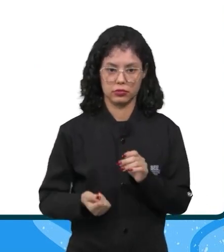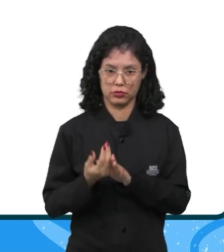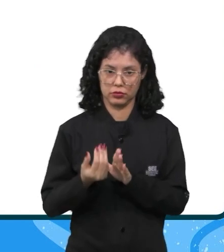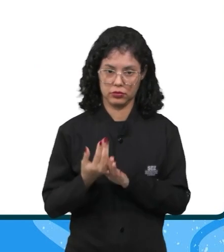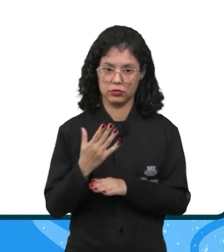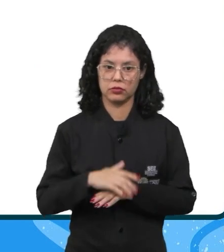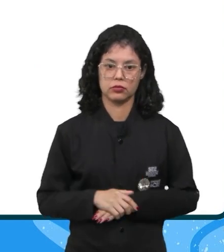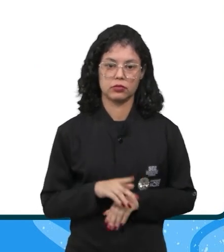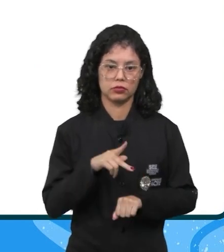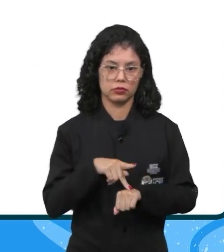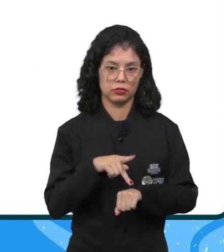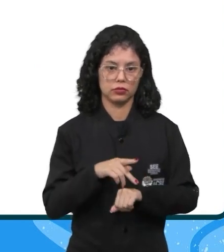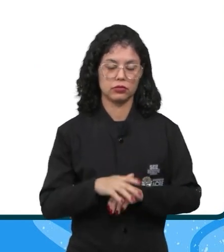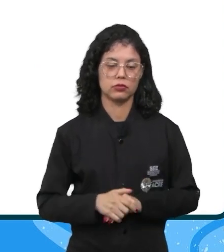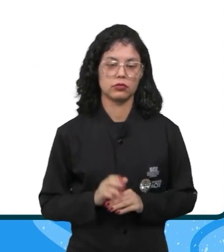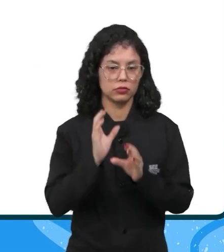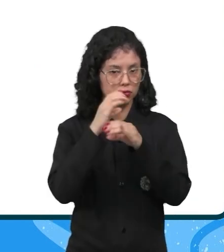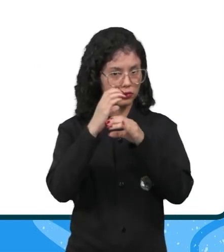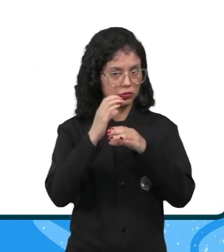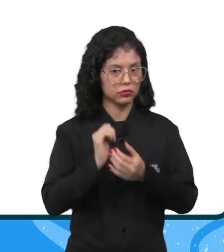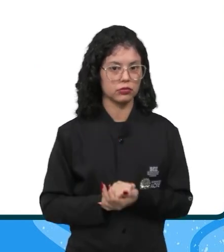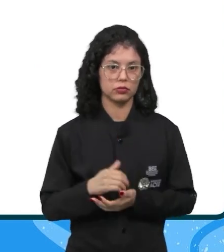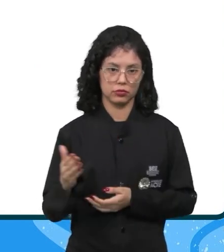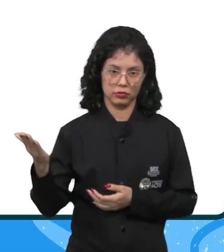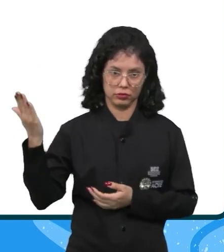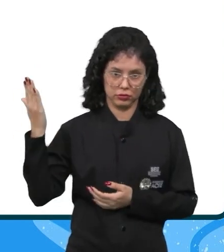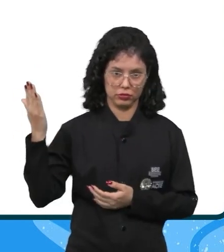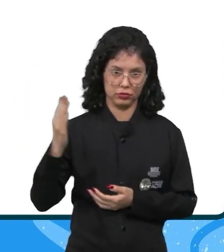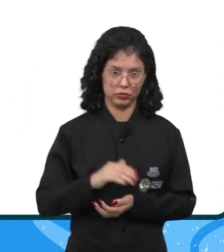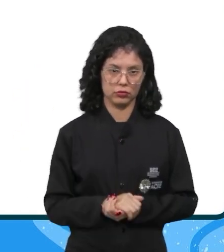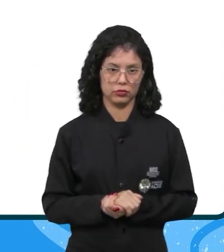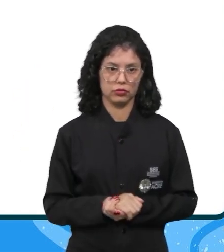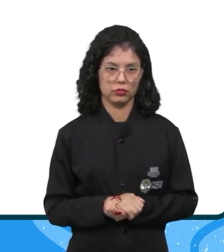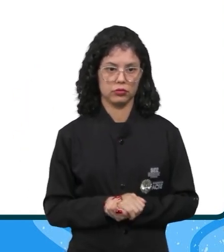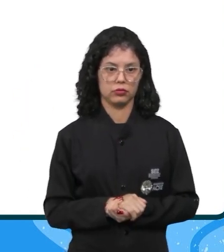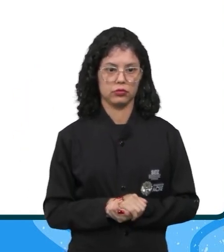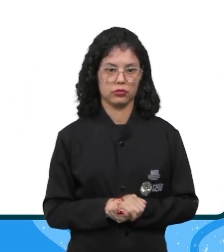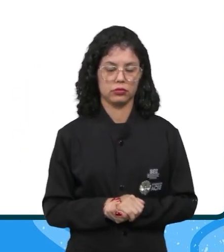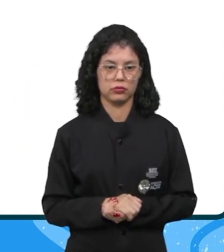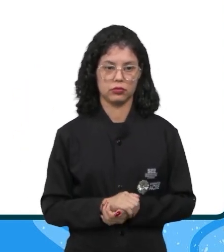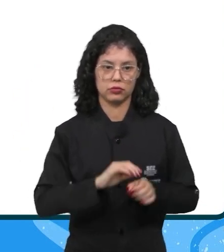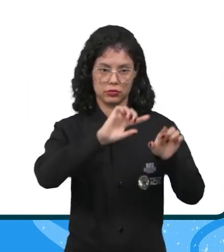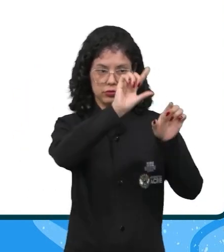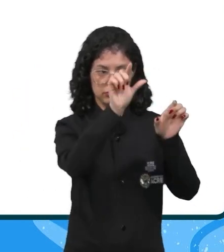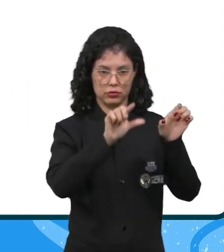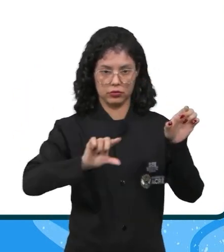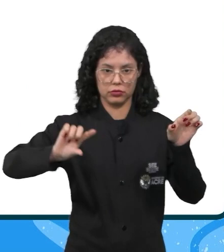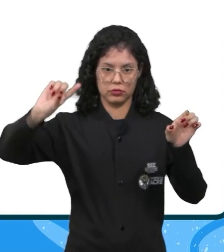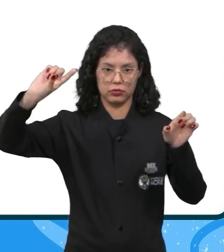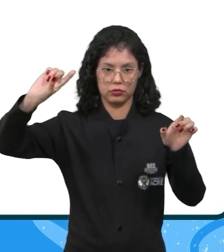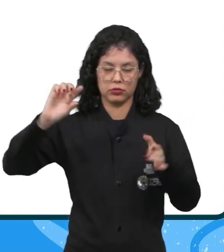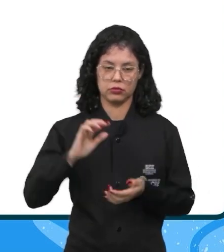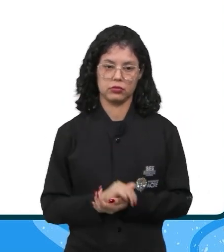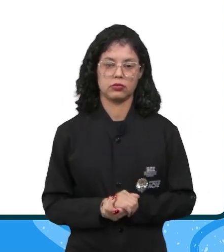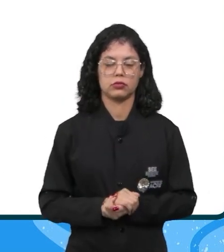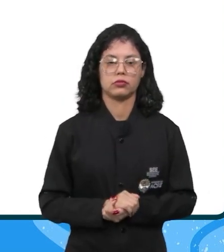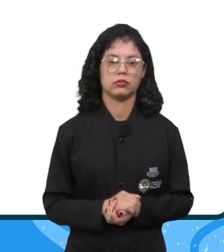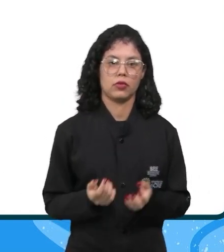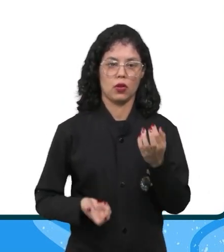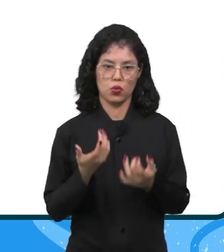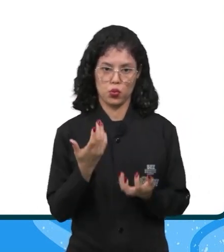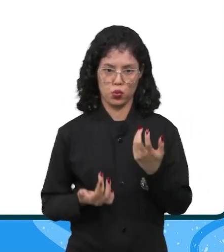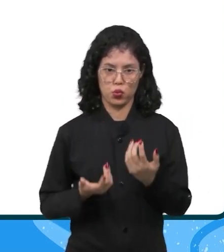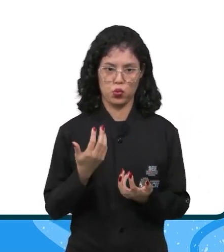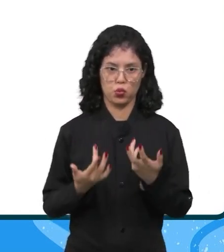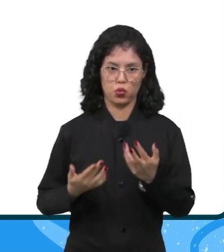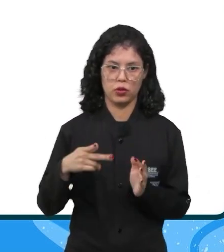dessas vidrarias lá do laboratório. E ele criou esse bico de cisne, esse pescoço de cisne, perdão. E ele ferveu ali um